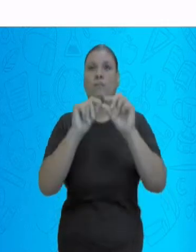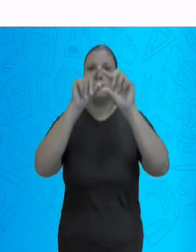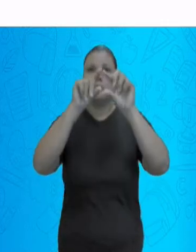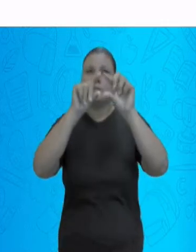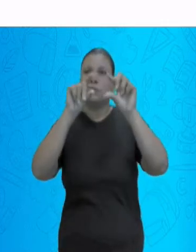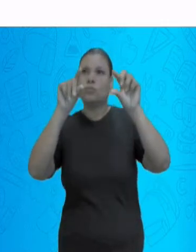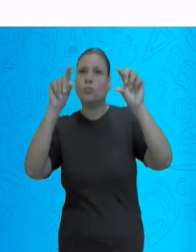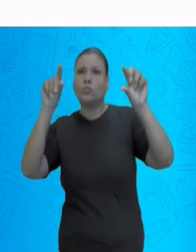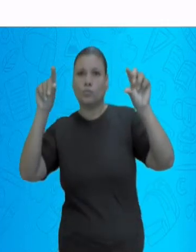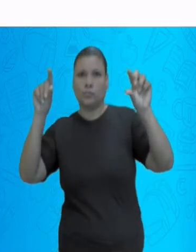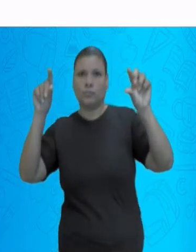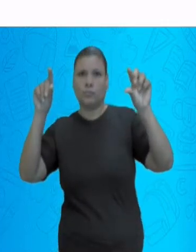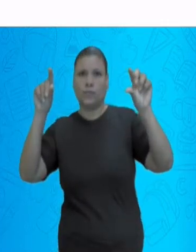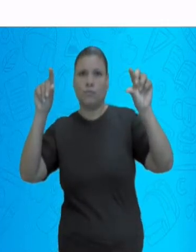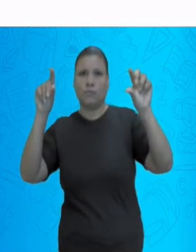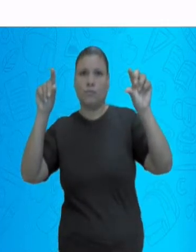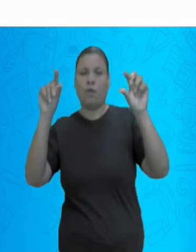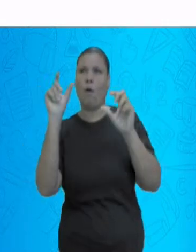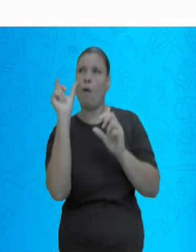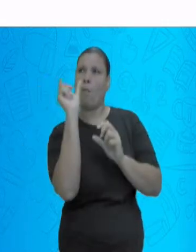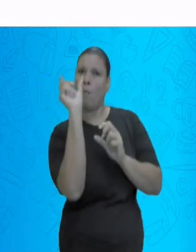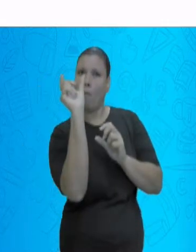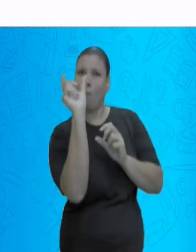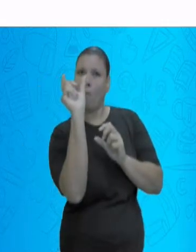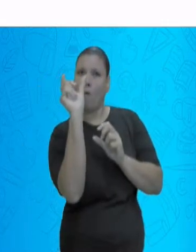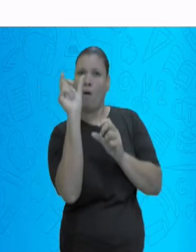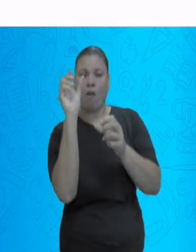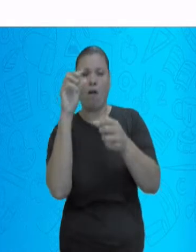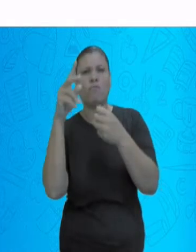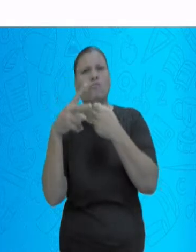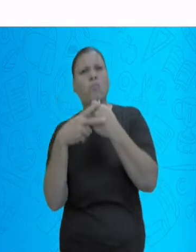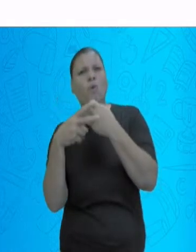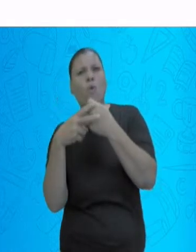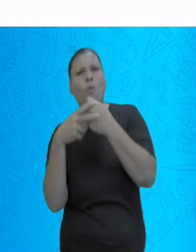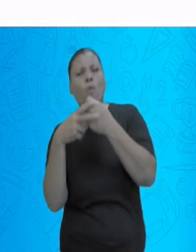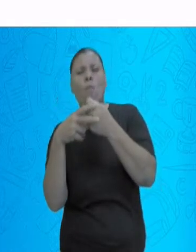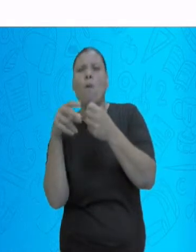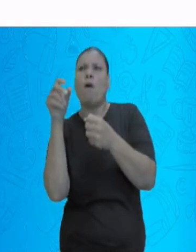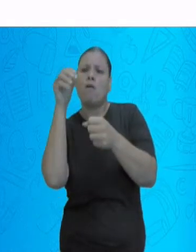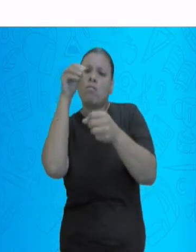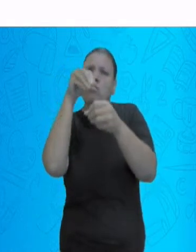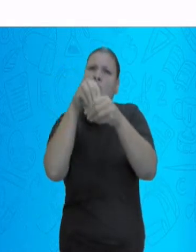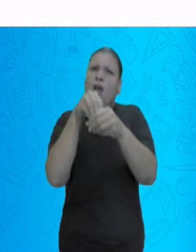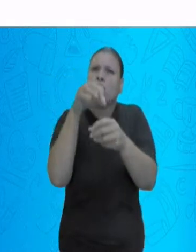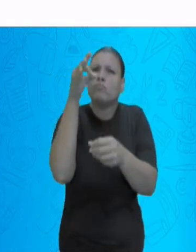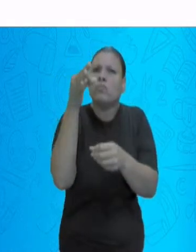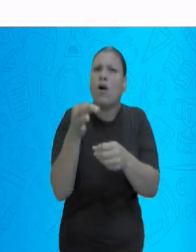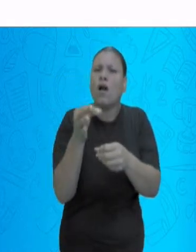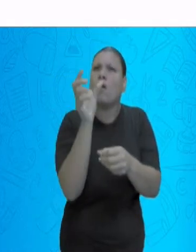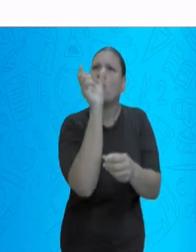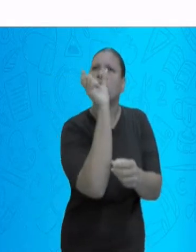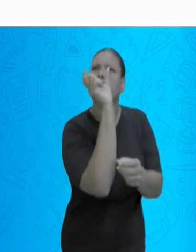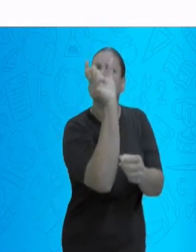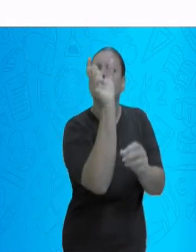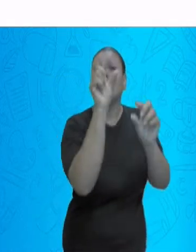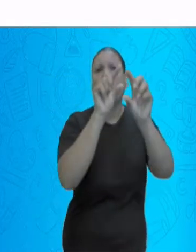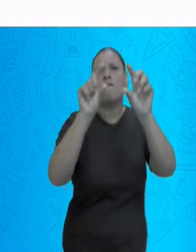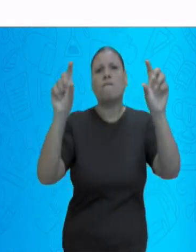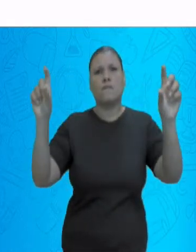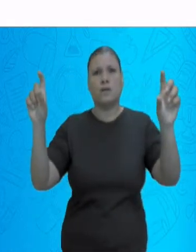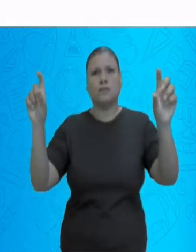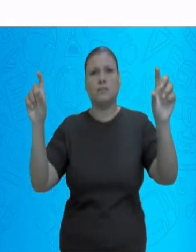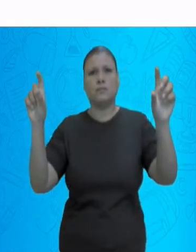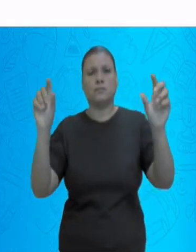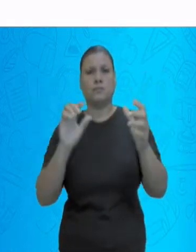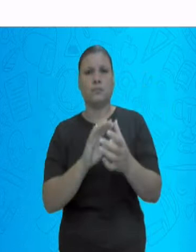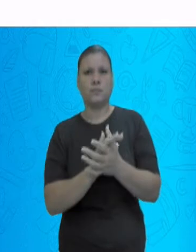dos pronomes oblíquos átonos na frase. Embora na linguagem falada a colocação dos